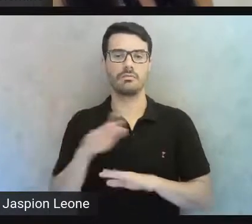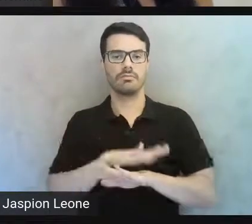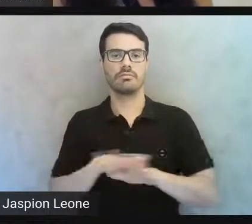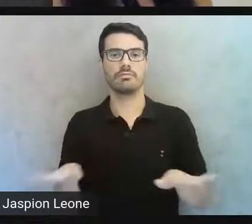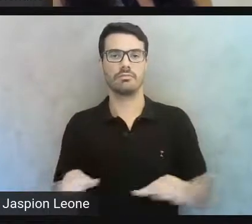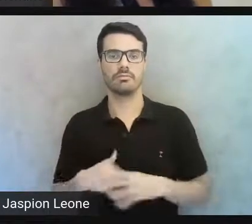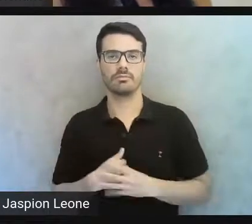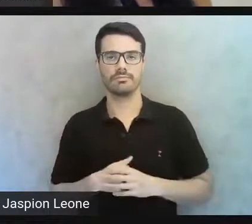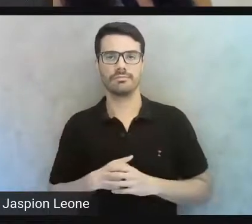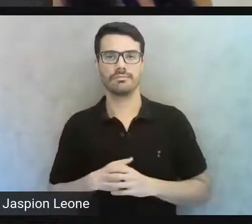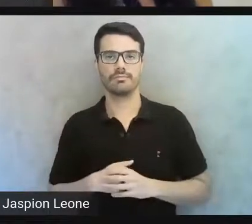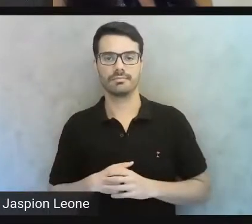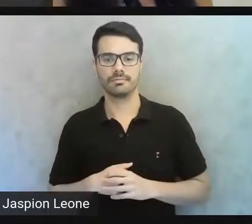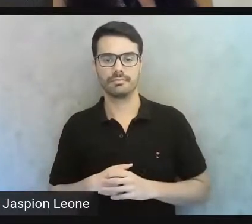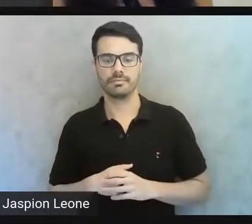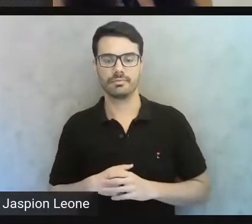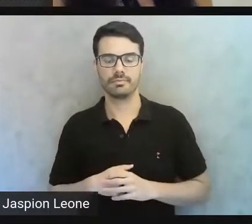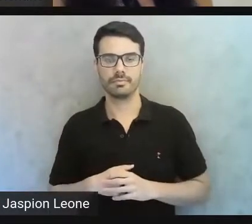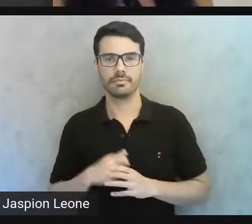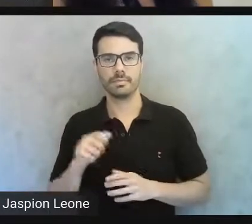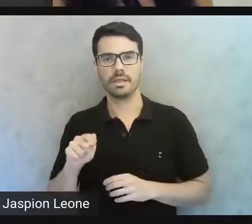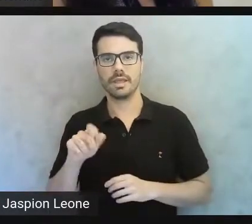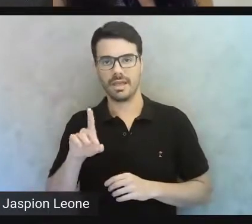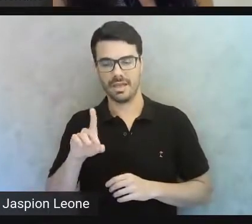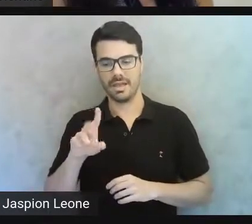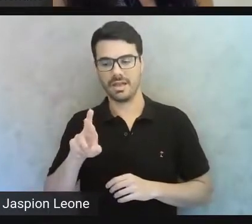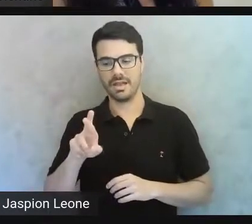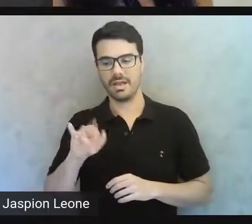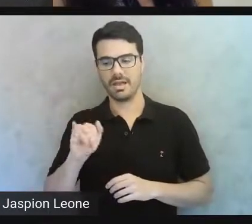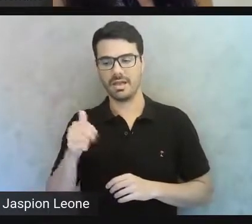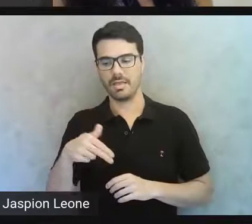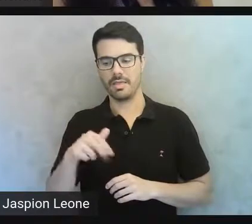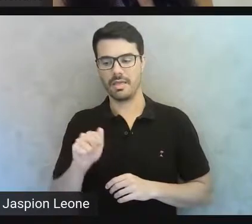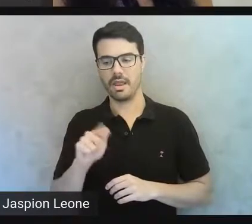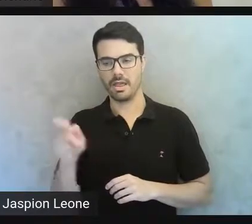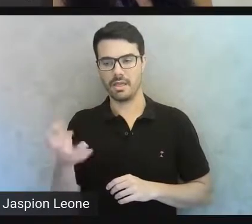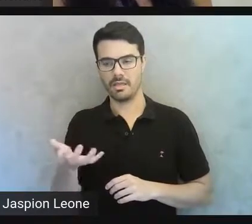né? Adriana, você quer complementar um pouco sobre essa questão